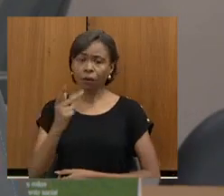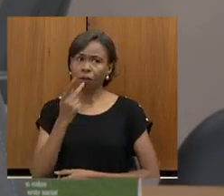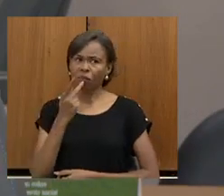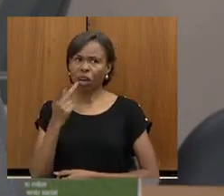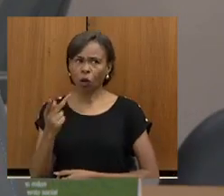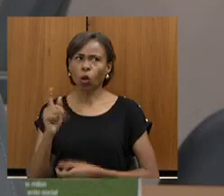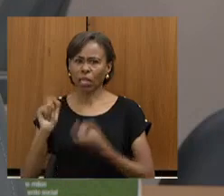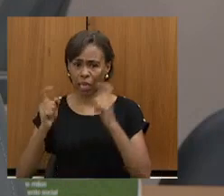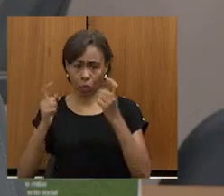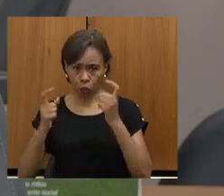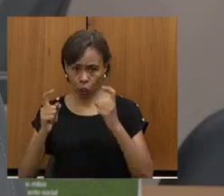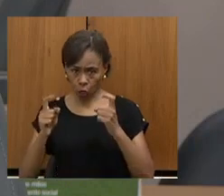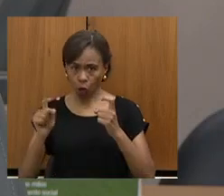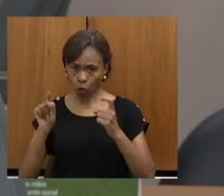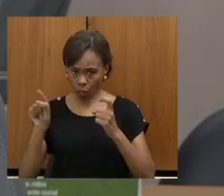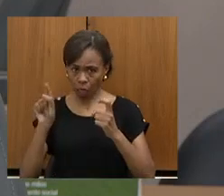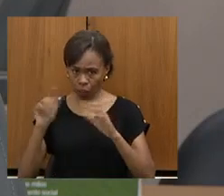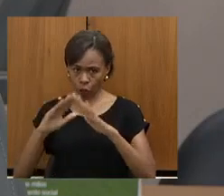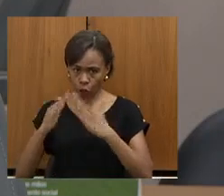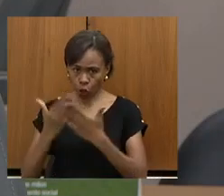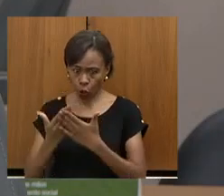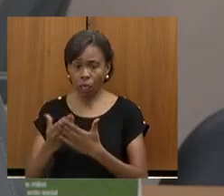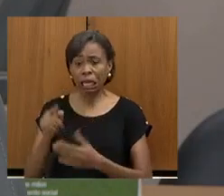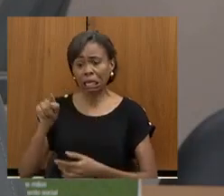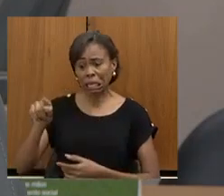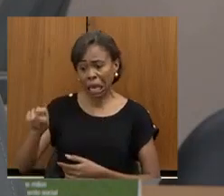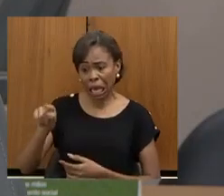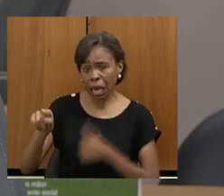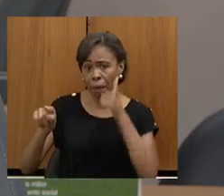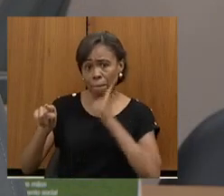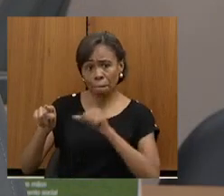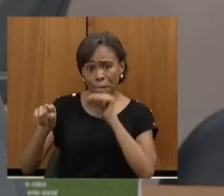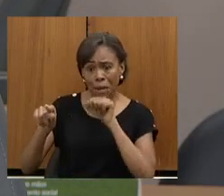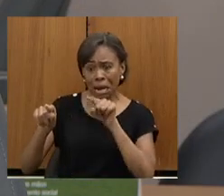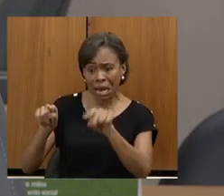na reunião na quadra, que a dor da Fabiana era igual à minha dor.